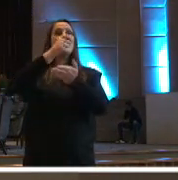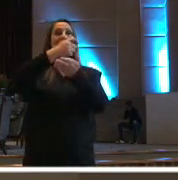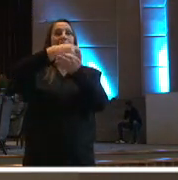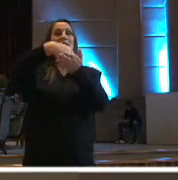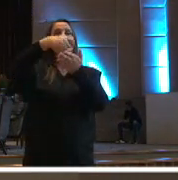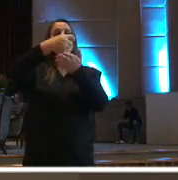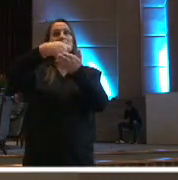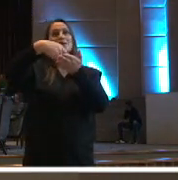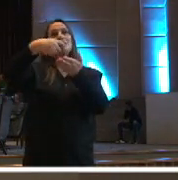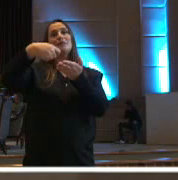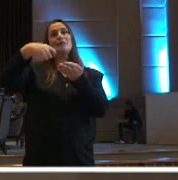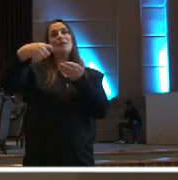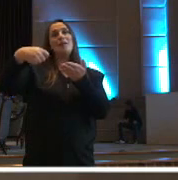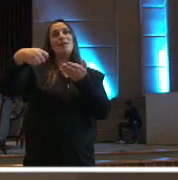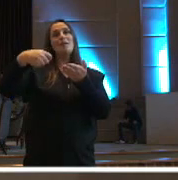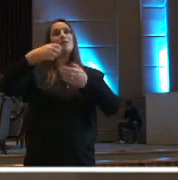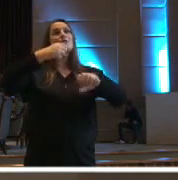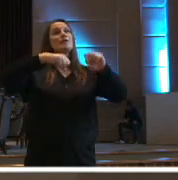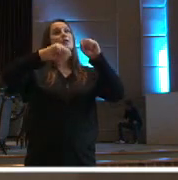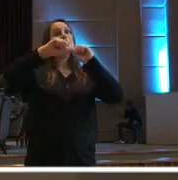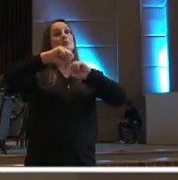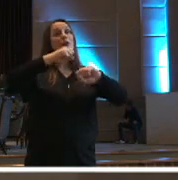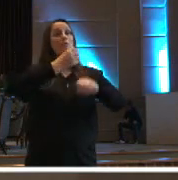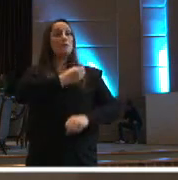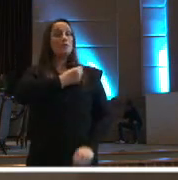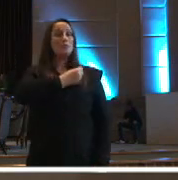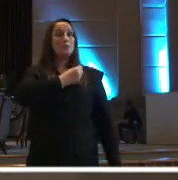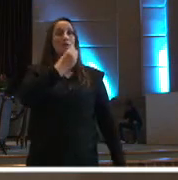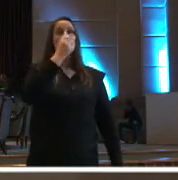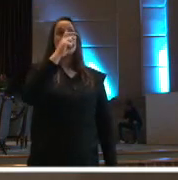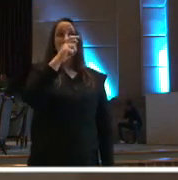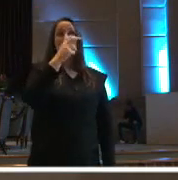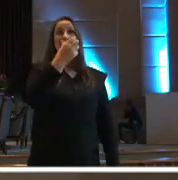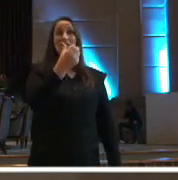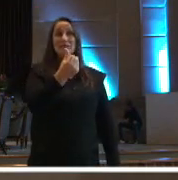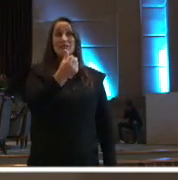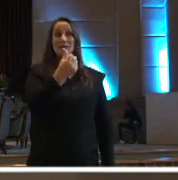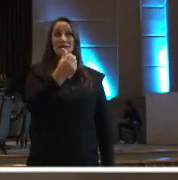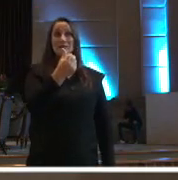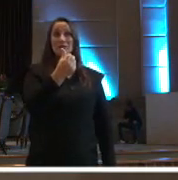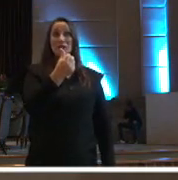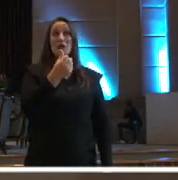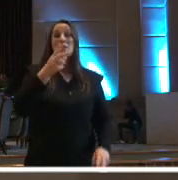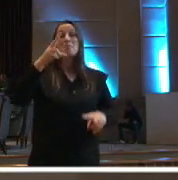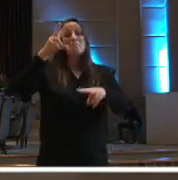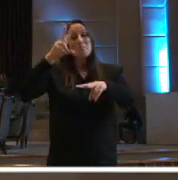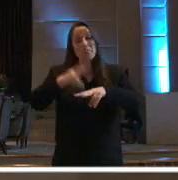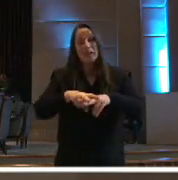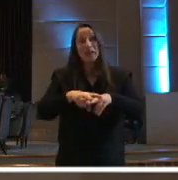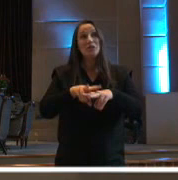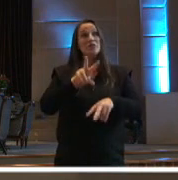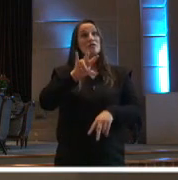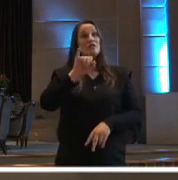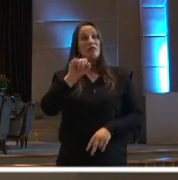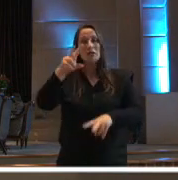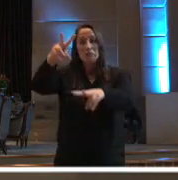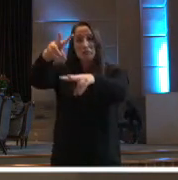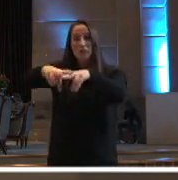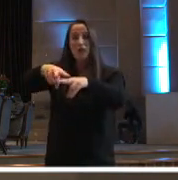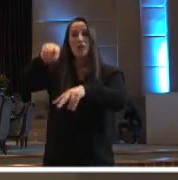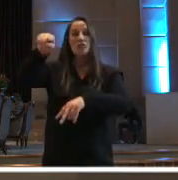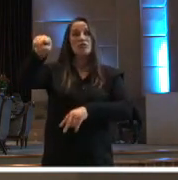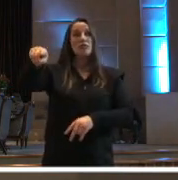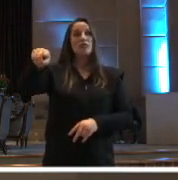56, quando ele está sendo preso, tá, e sendo levado para a prisão, e já